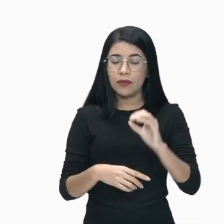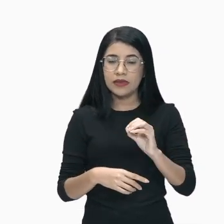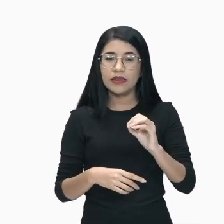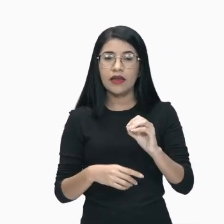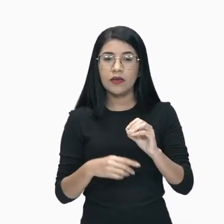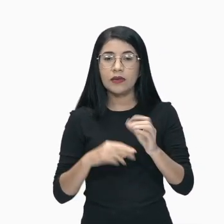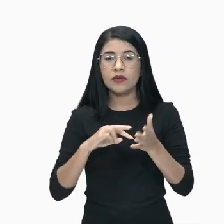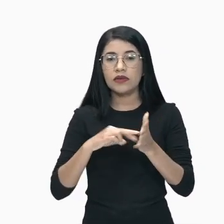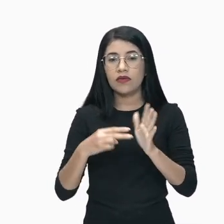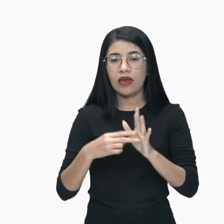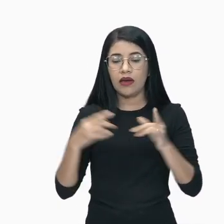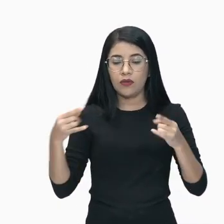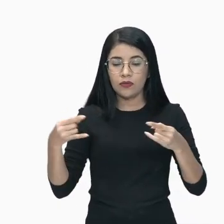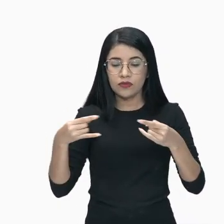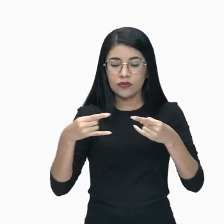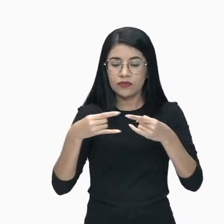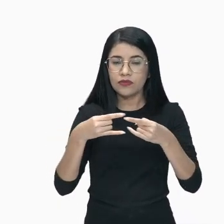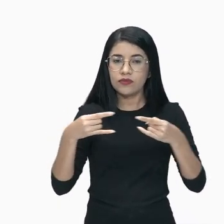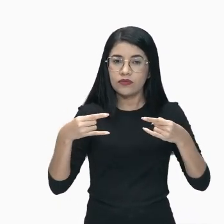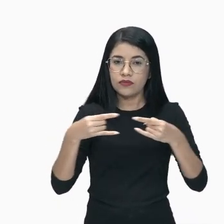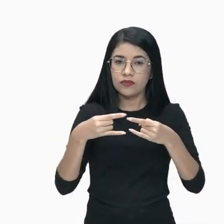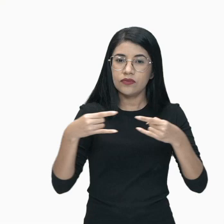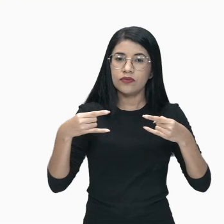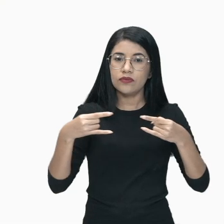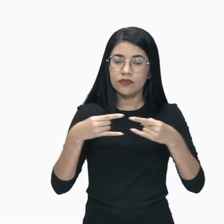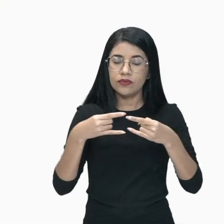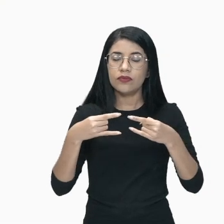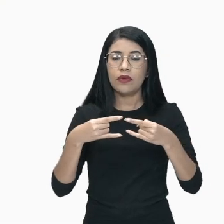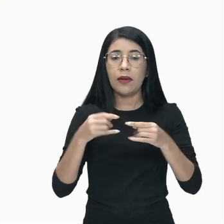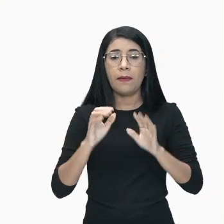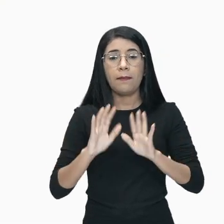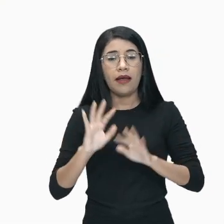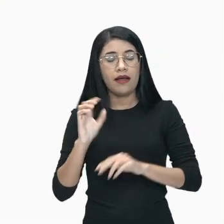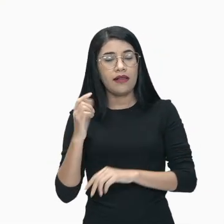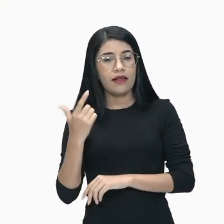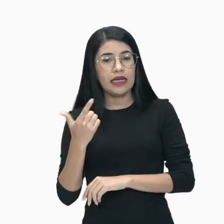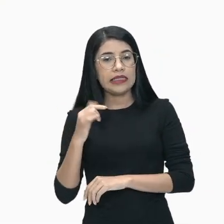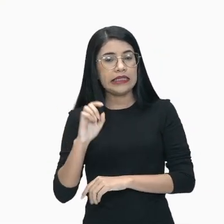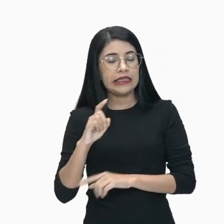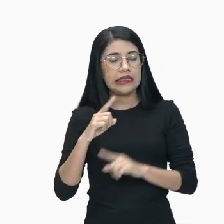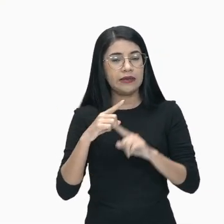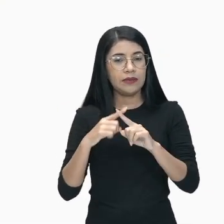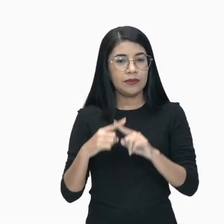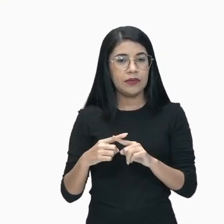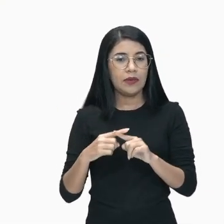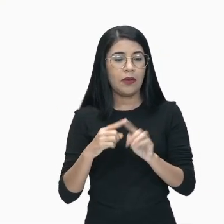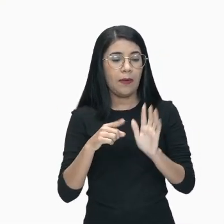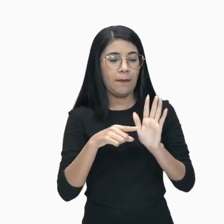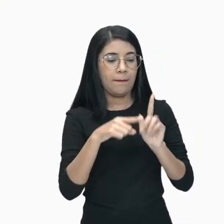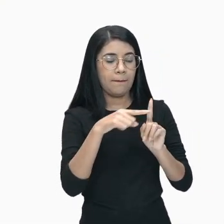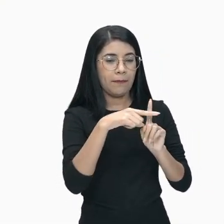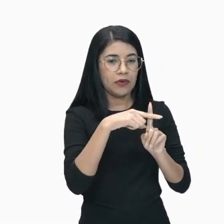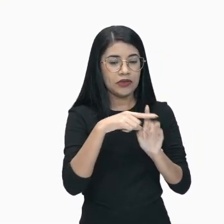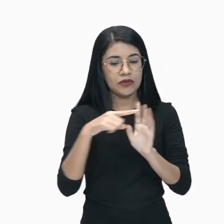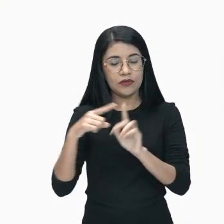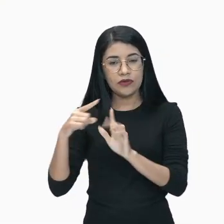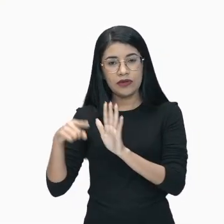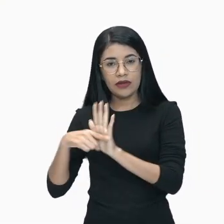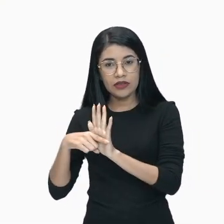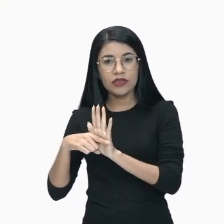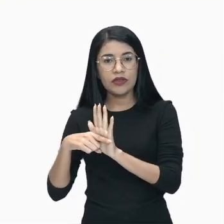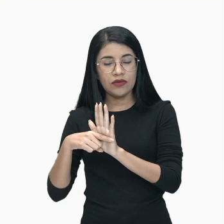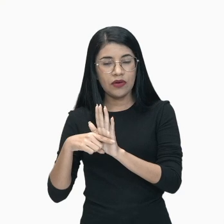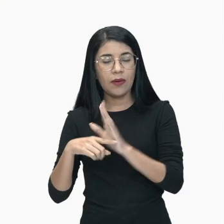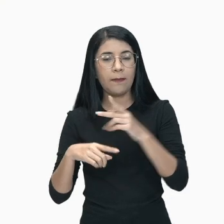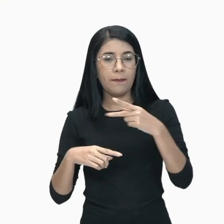de atração. É claro, né, pessoal? Se eu multiplico um número positivo por um negativo, dá um número menor que zero,